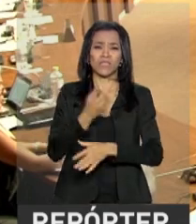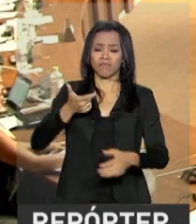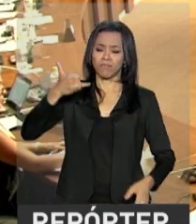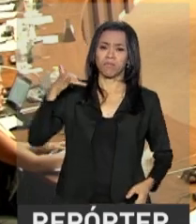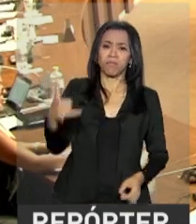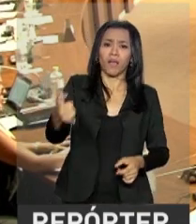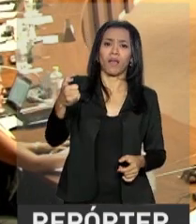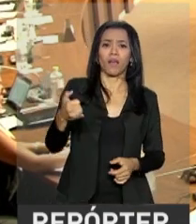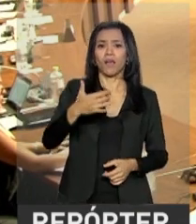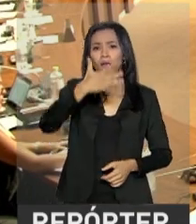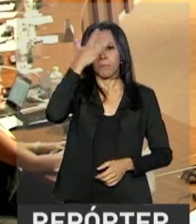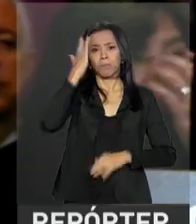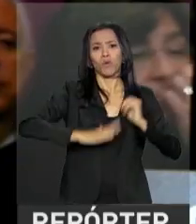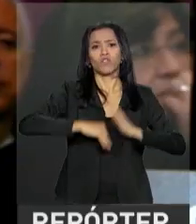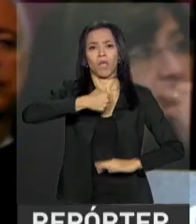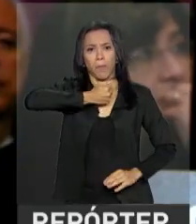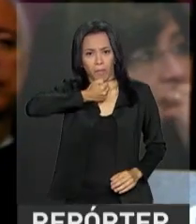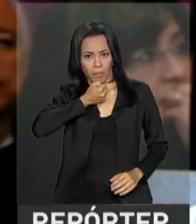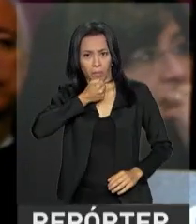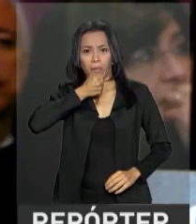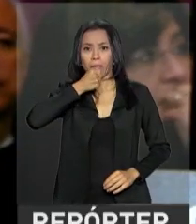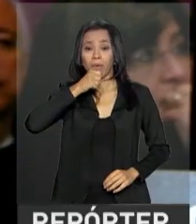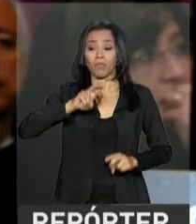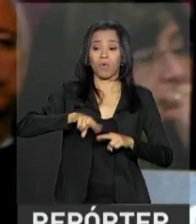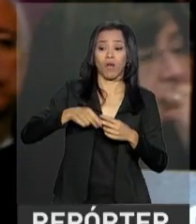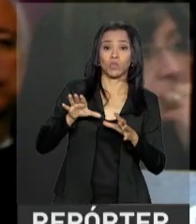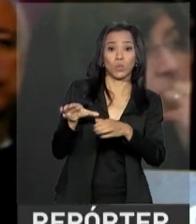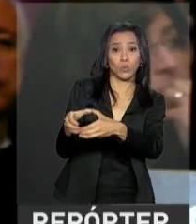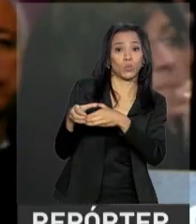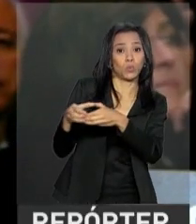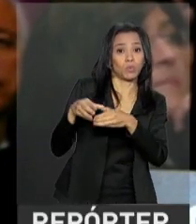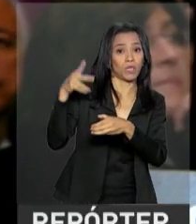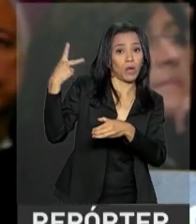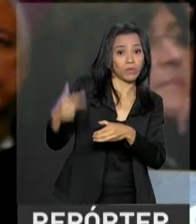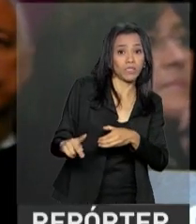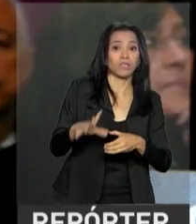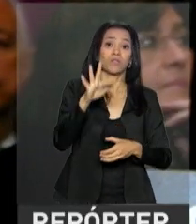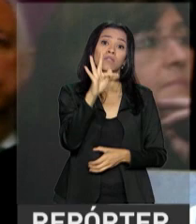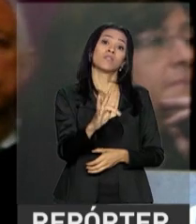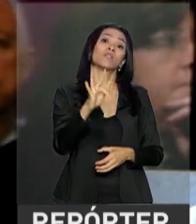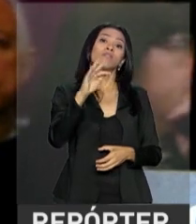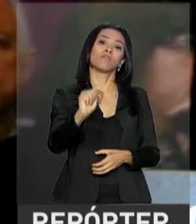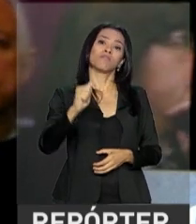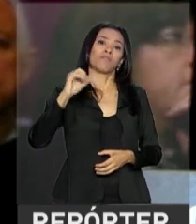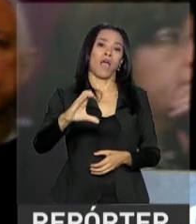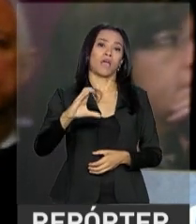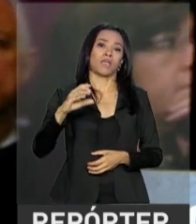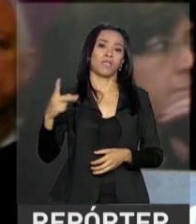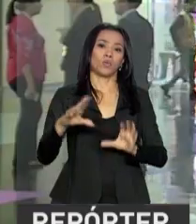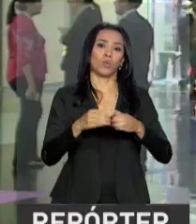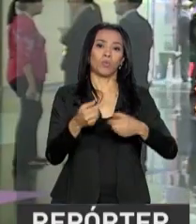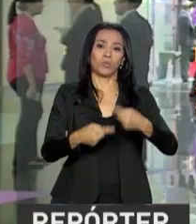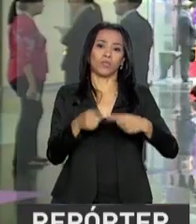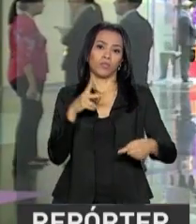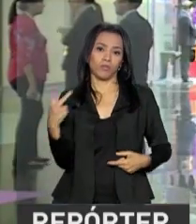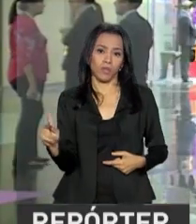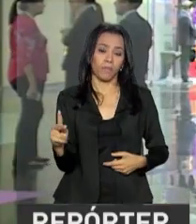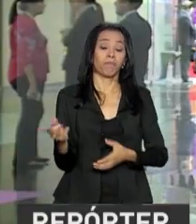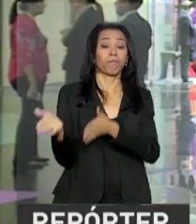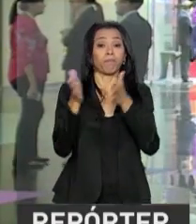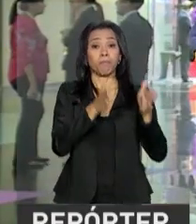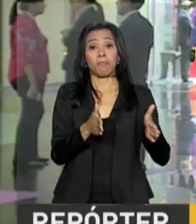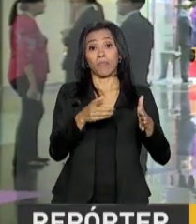por supostos dissidentes das FARC, Forças Armadas Revolucionárias da Colômbia. A crise